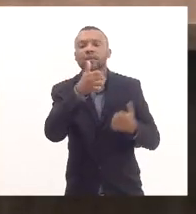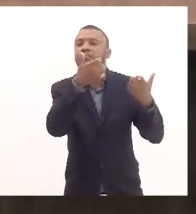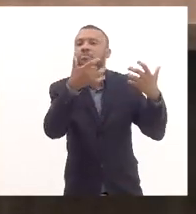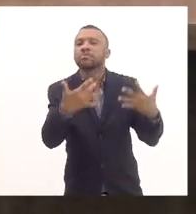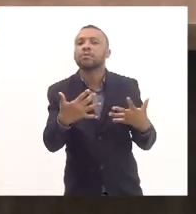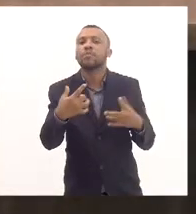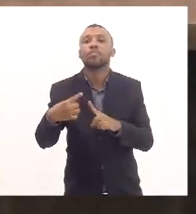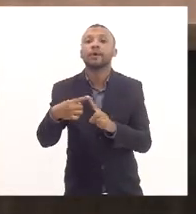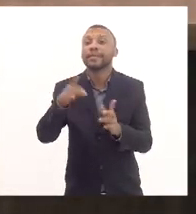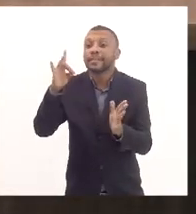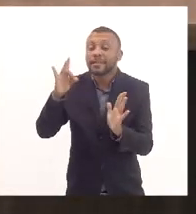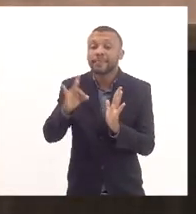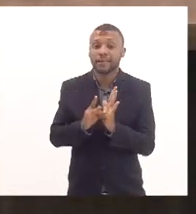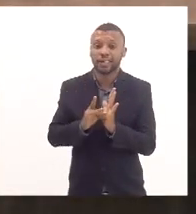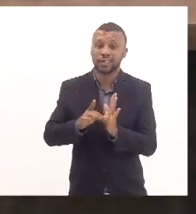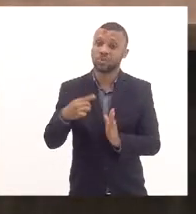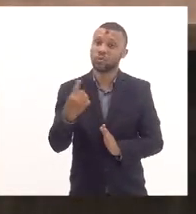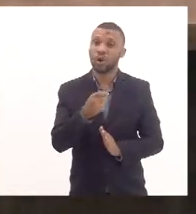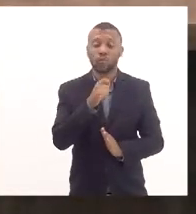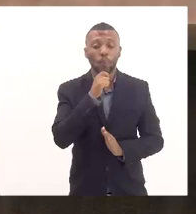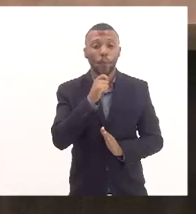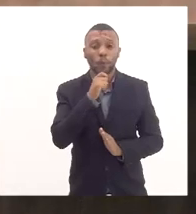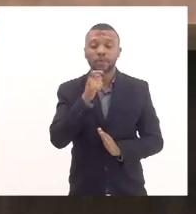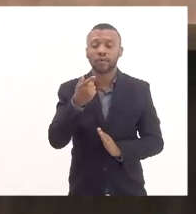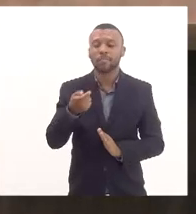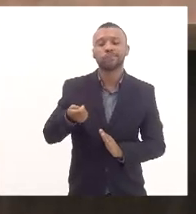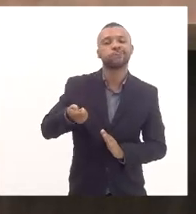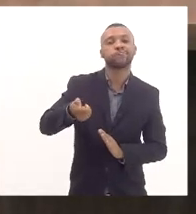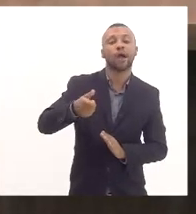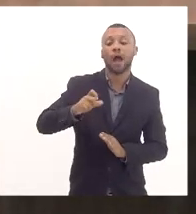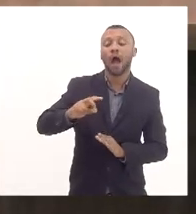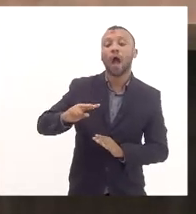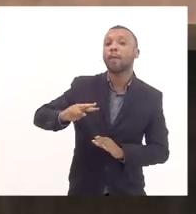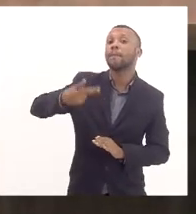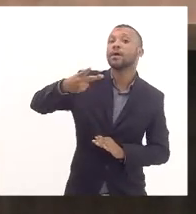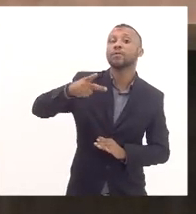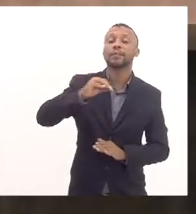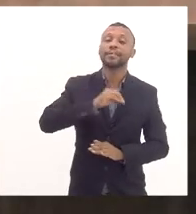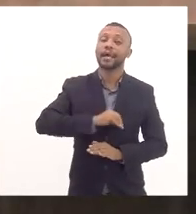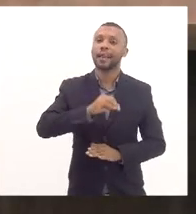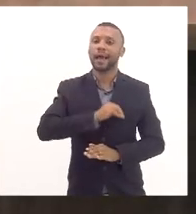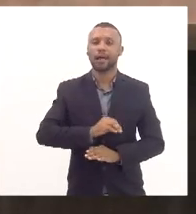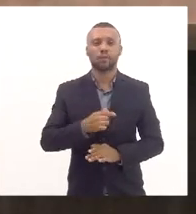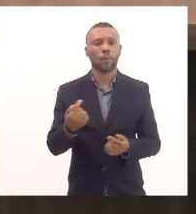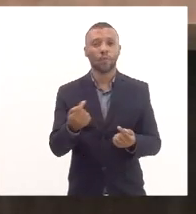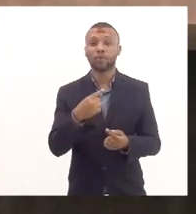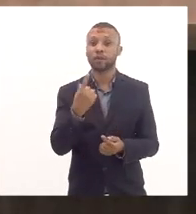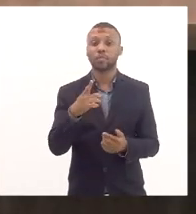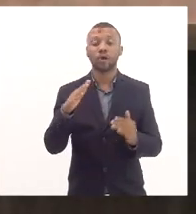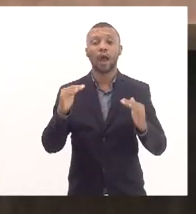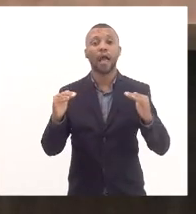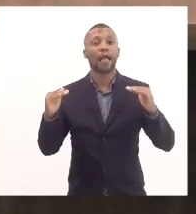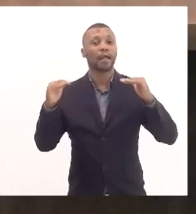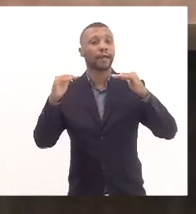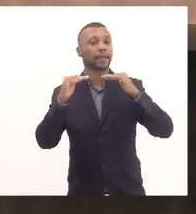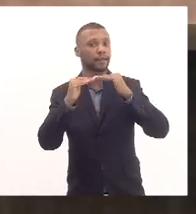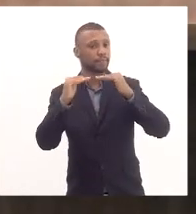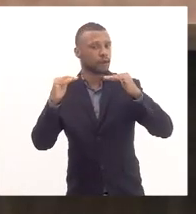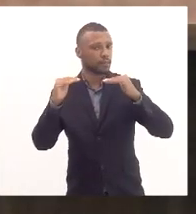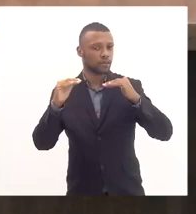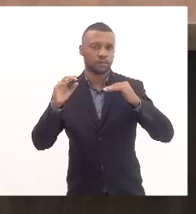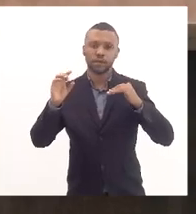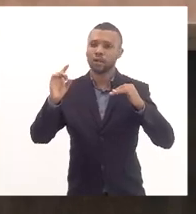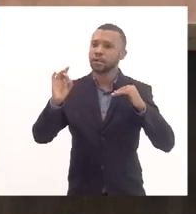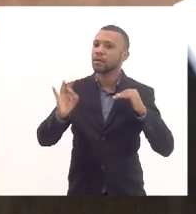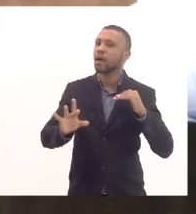aqui nós não estamos dando aumento salarial para ninguém aqui nós estamos aqui parando somente